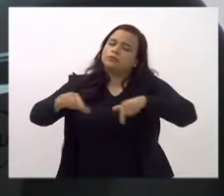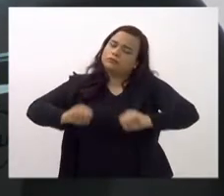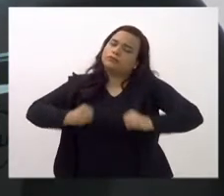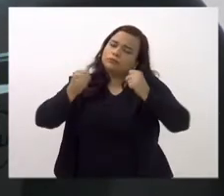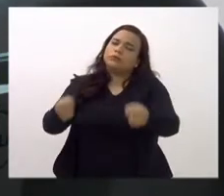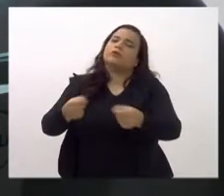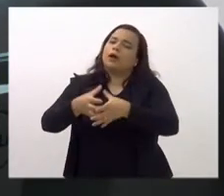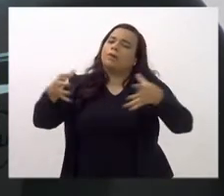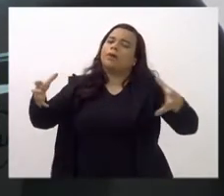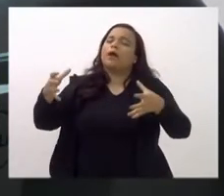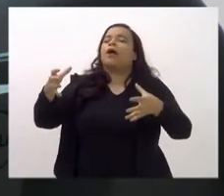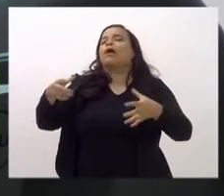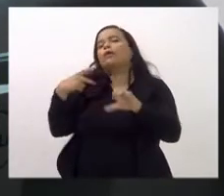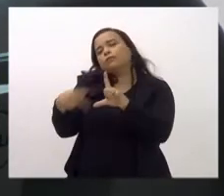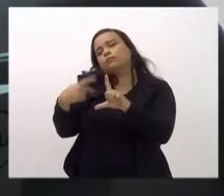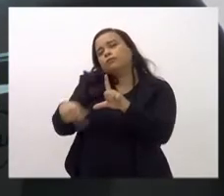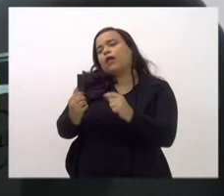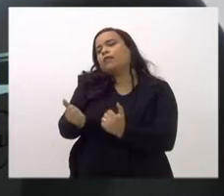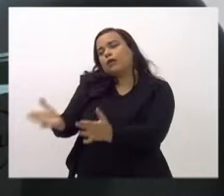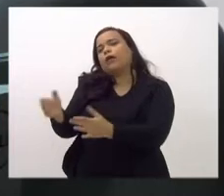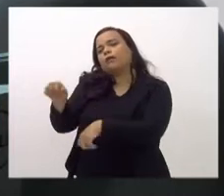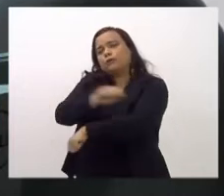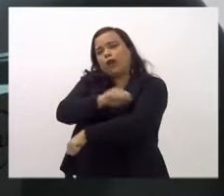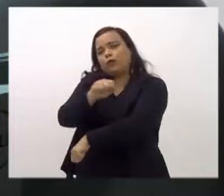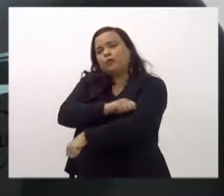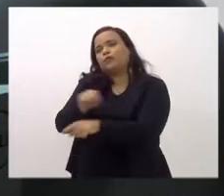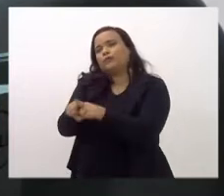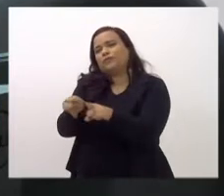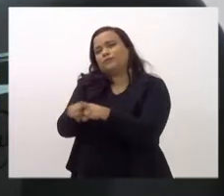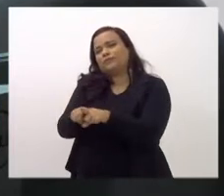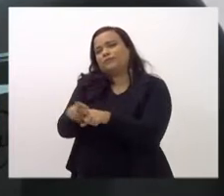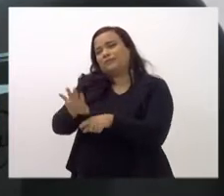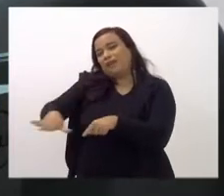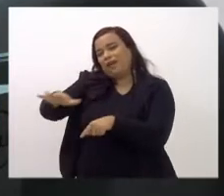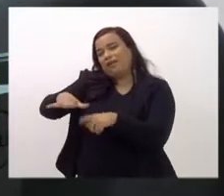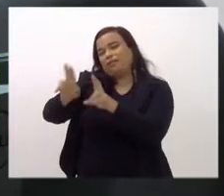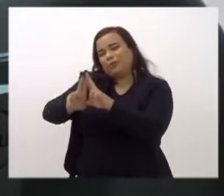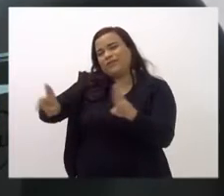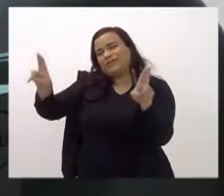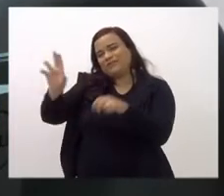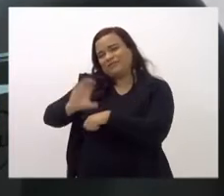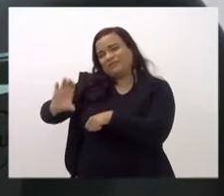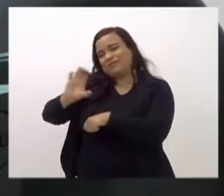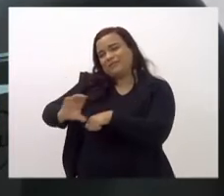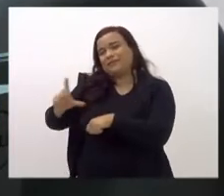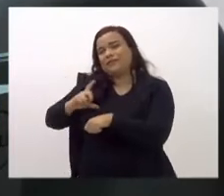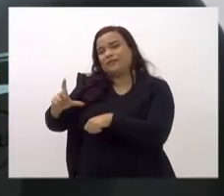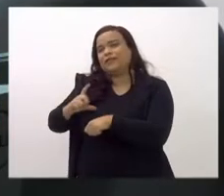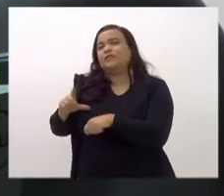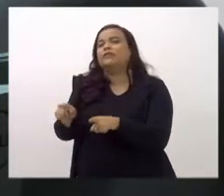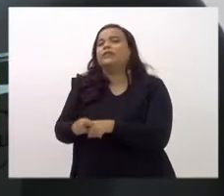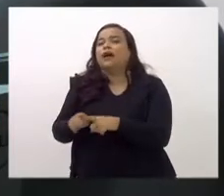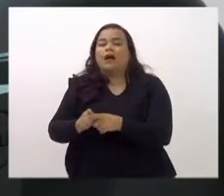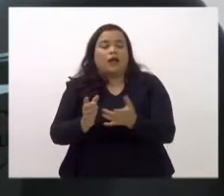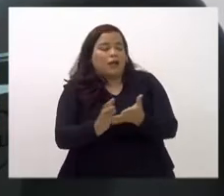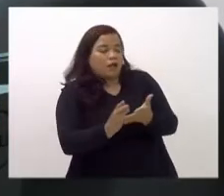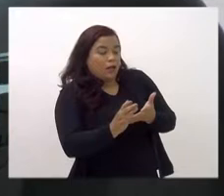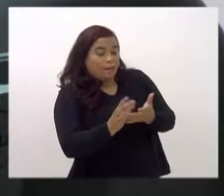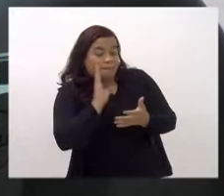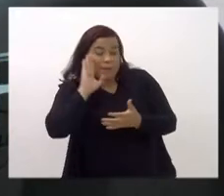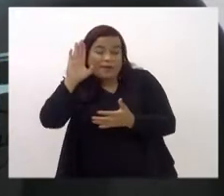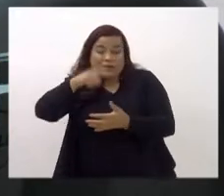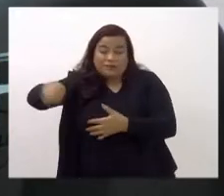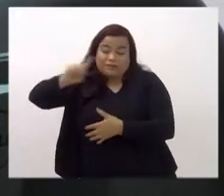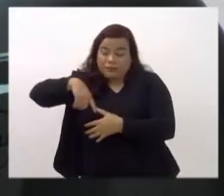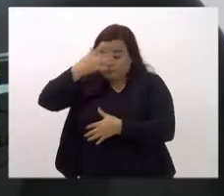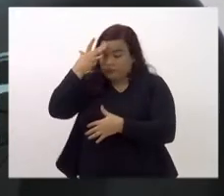o passe livre também para os estudantes do ensino universitário, especialmente para aqueles que têm hipossuficiência de renda. A gente entende que também